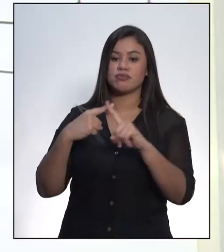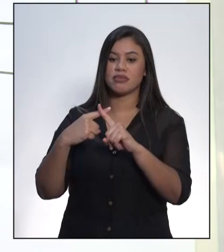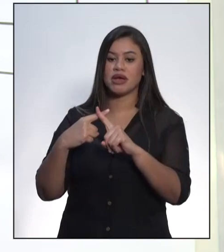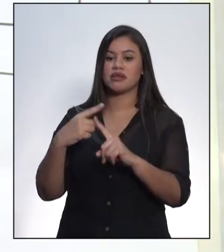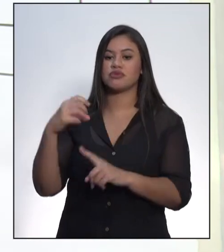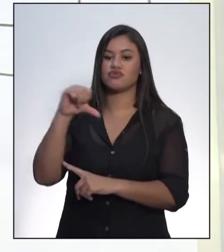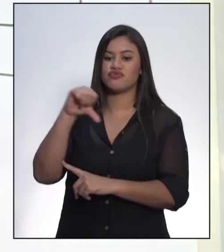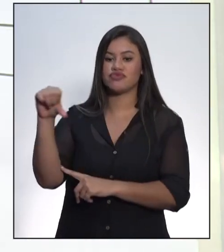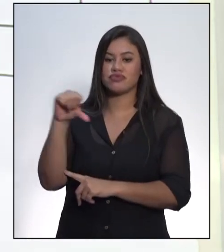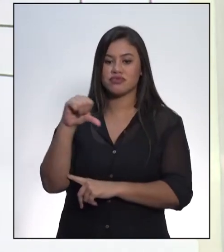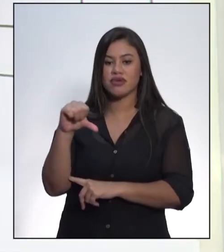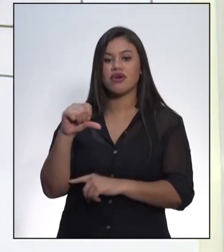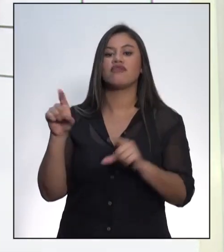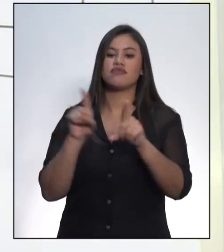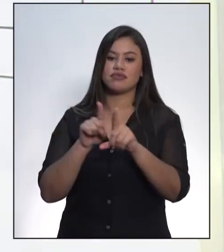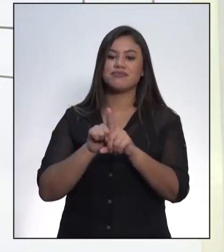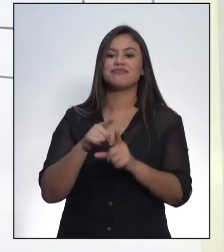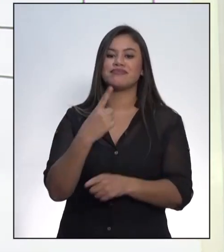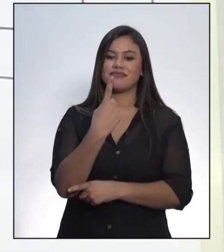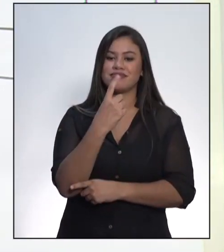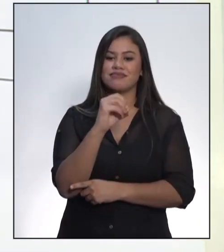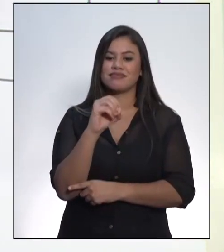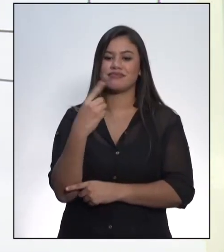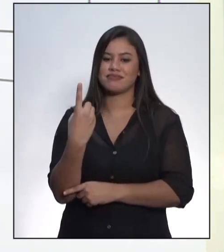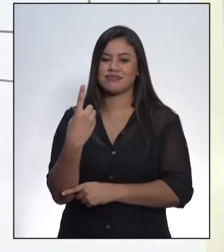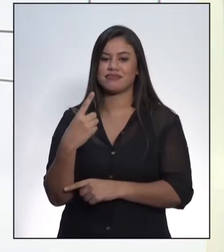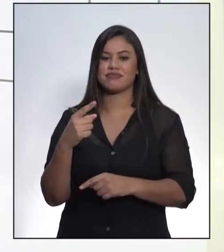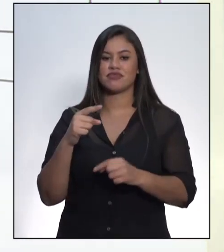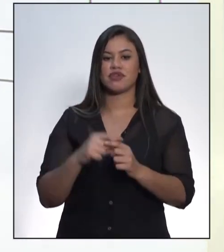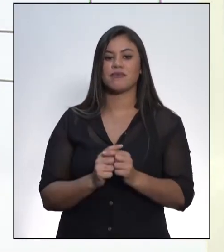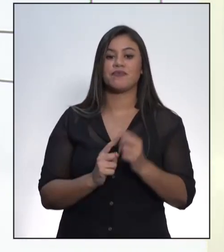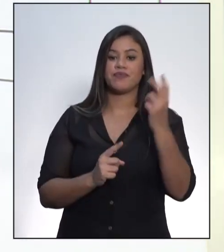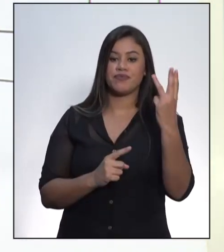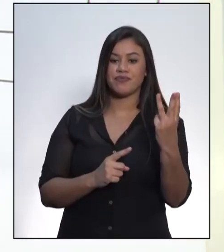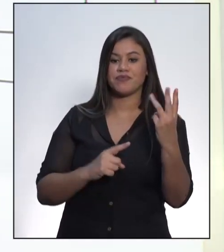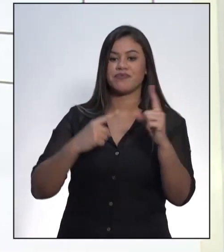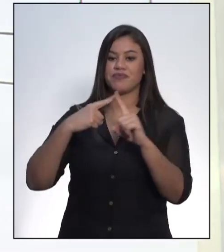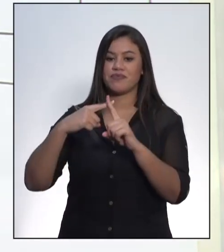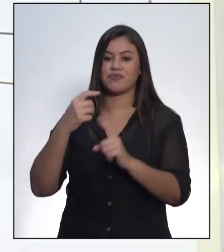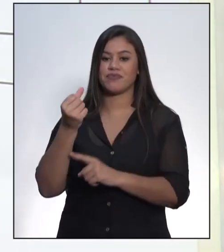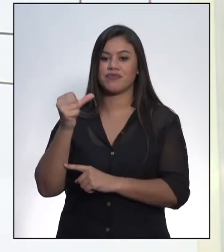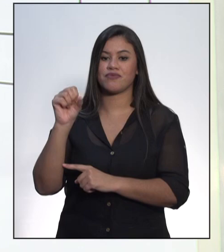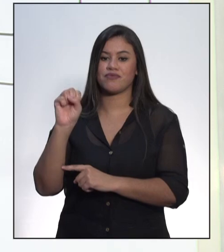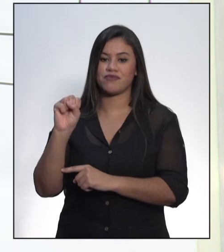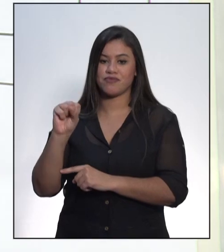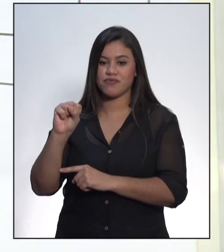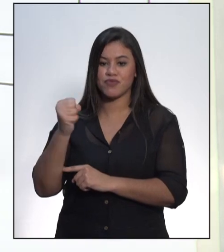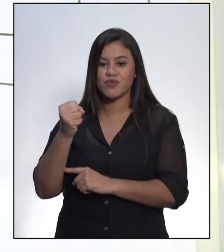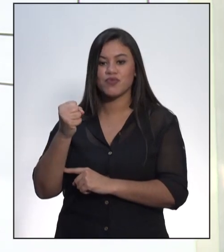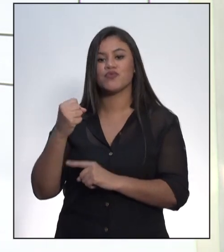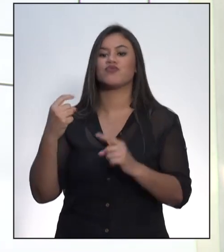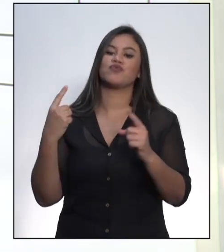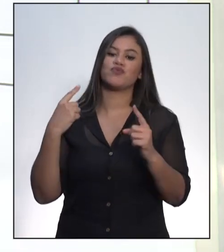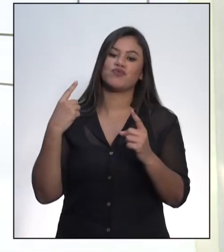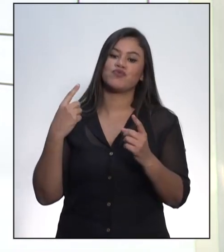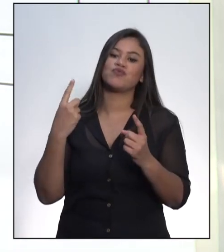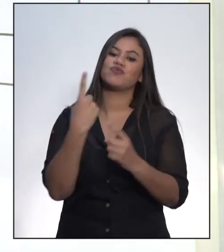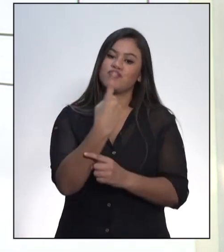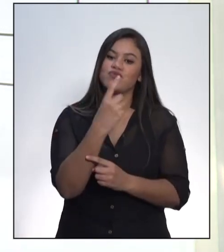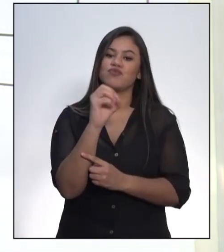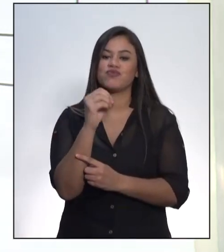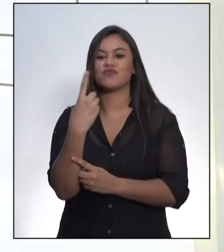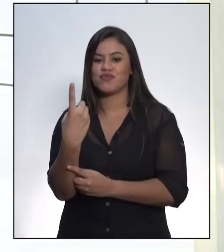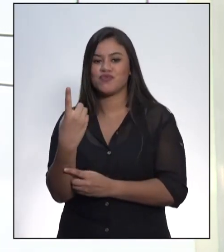também. 3 mais 98 dava 101 e assim por diante. O que acontece? Então, eu tenho